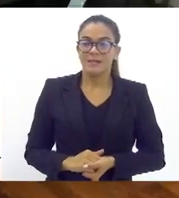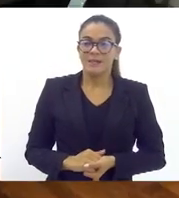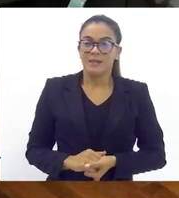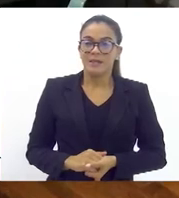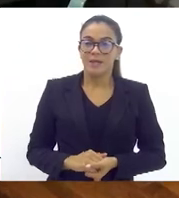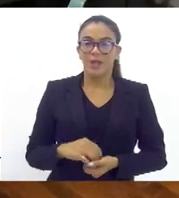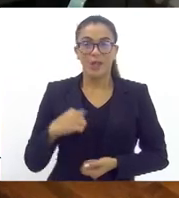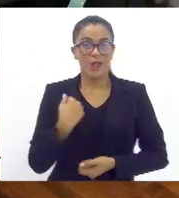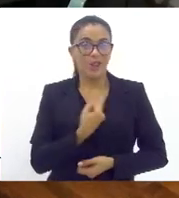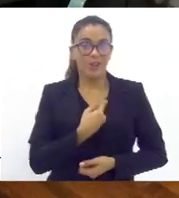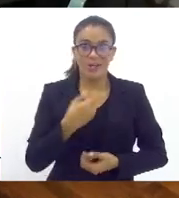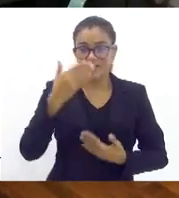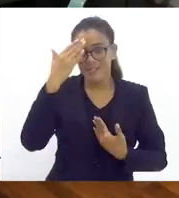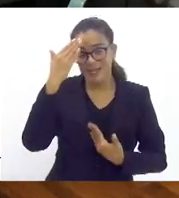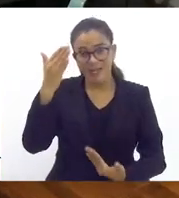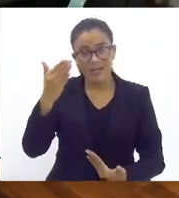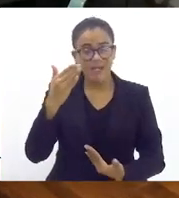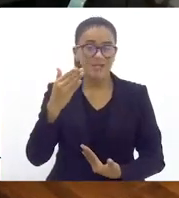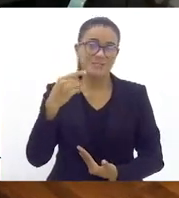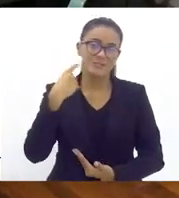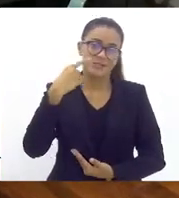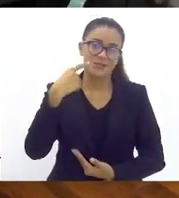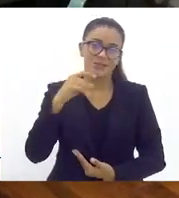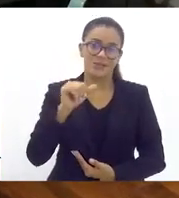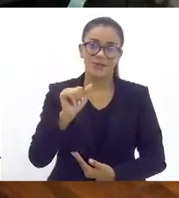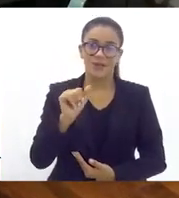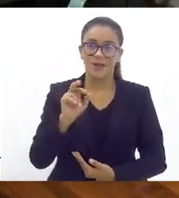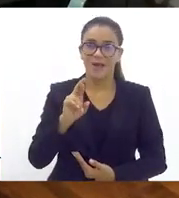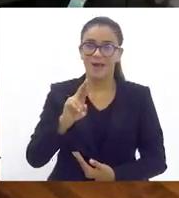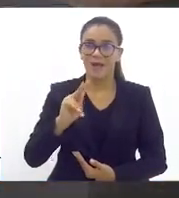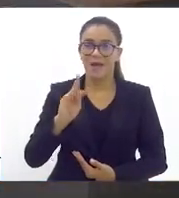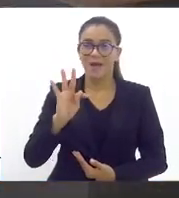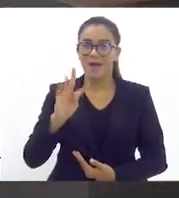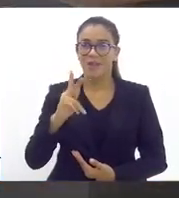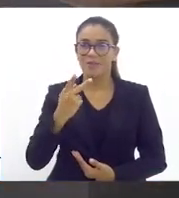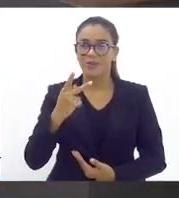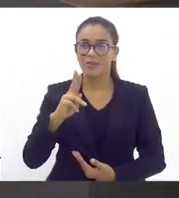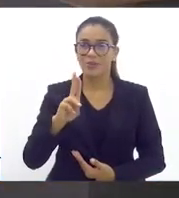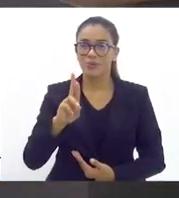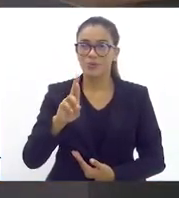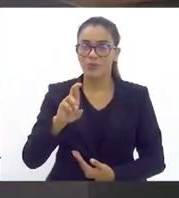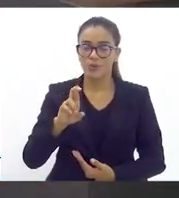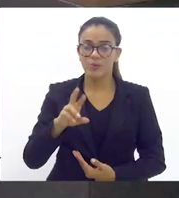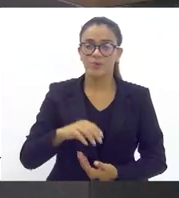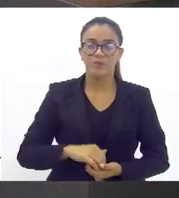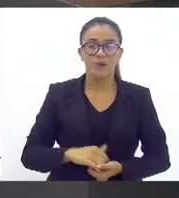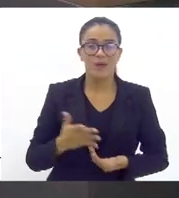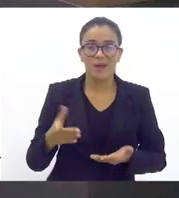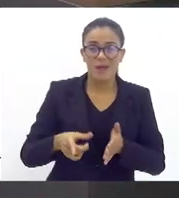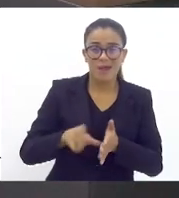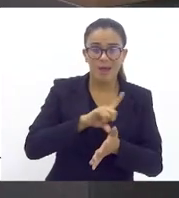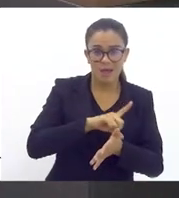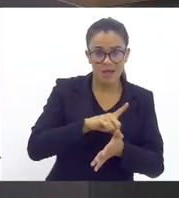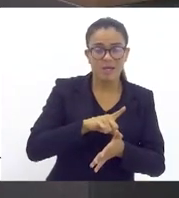Nós que agradecemos, doutor Arthur. Queria, antes de passar a palavra para o próximo